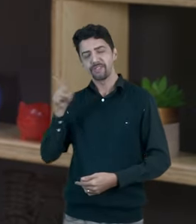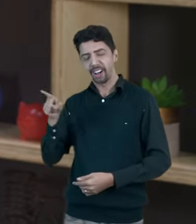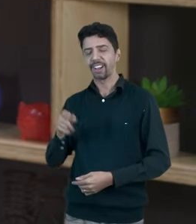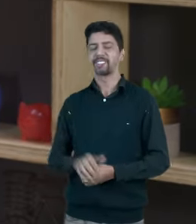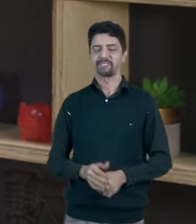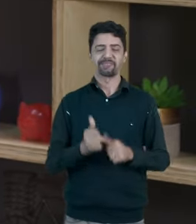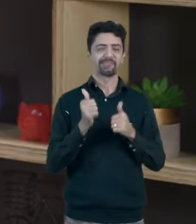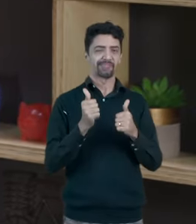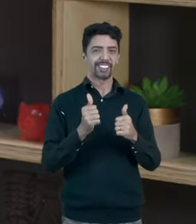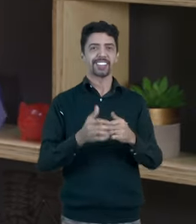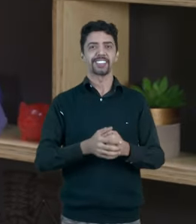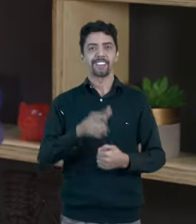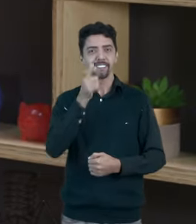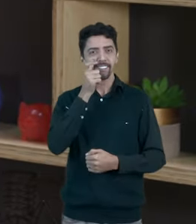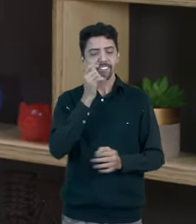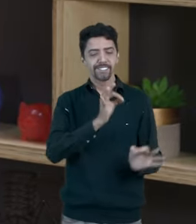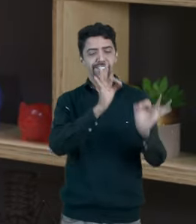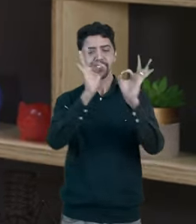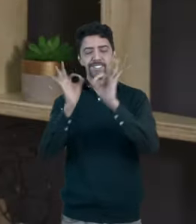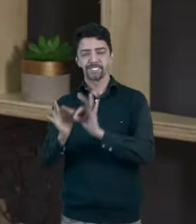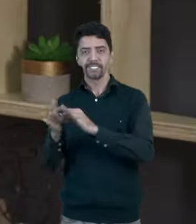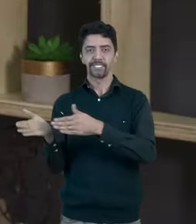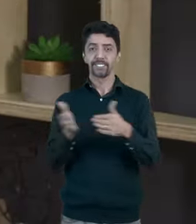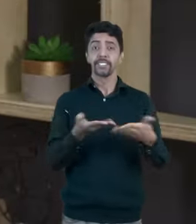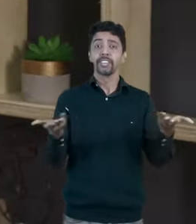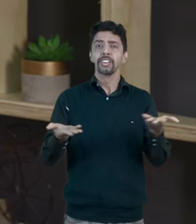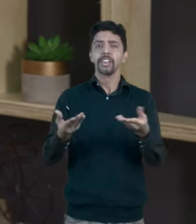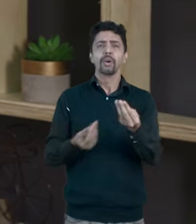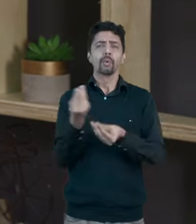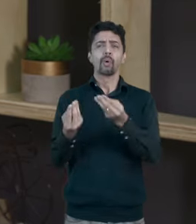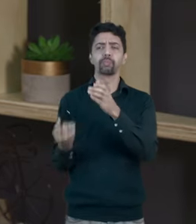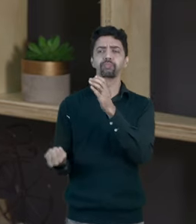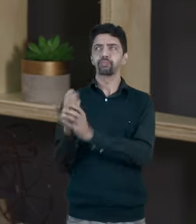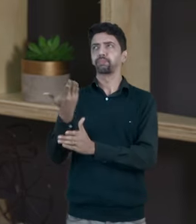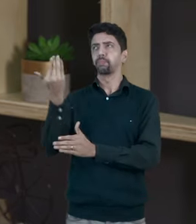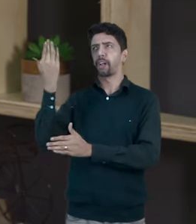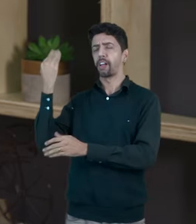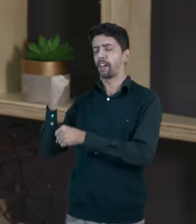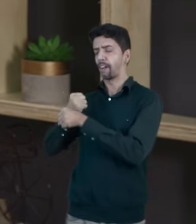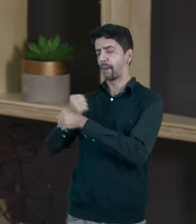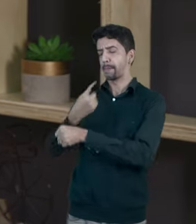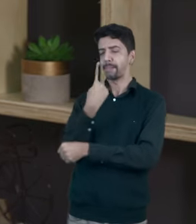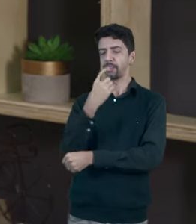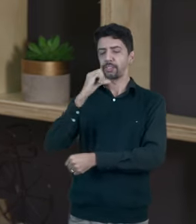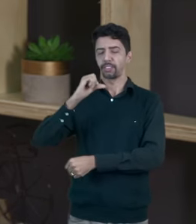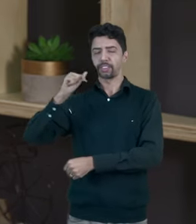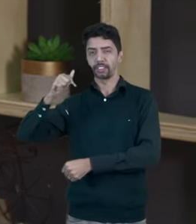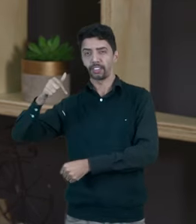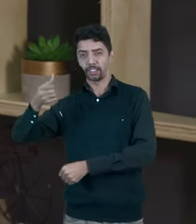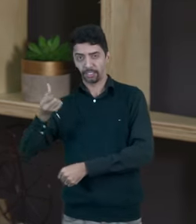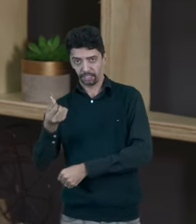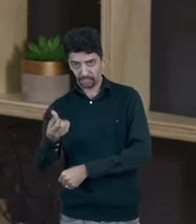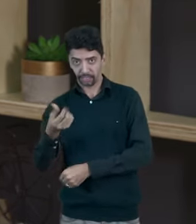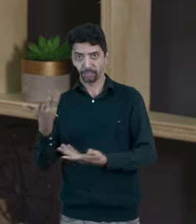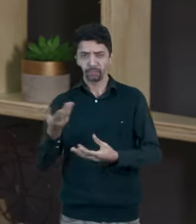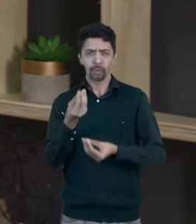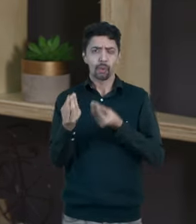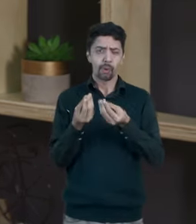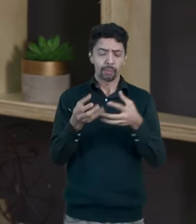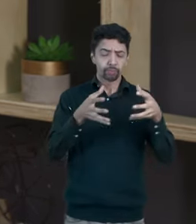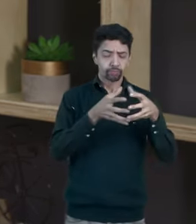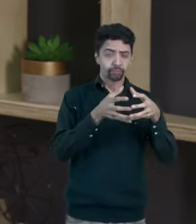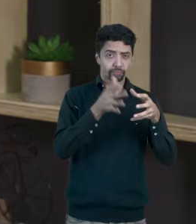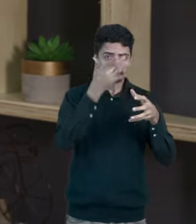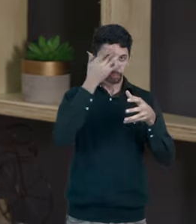assista para dar sequência ao conhecimento o PROCON nasceu a 276 por um